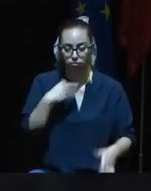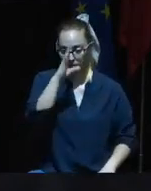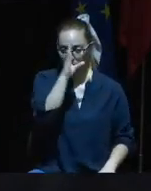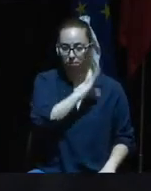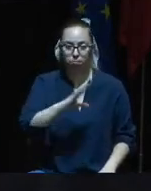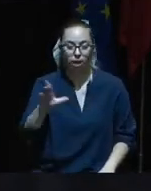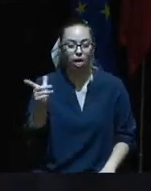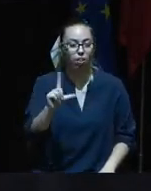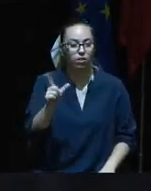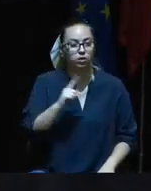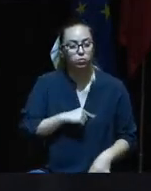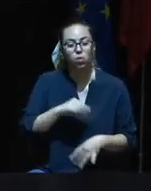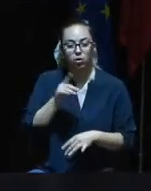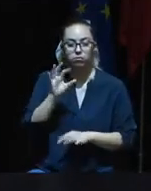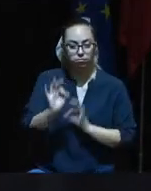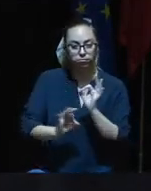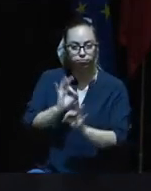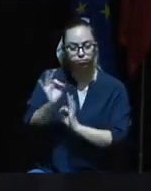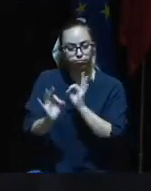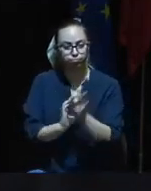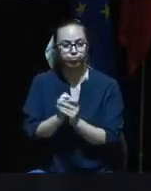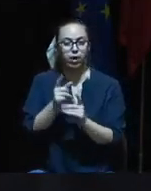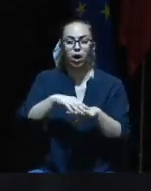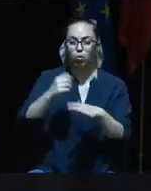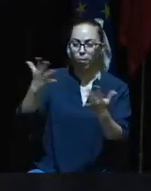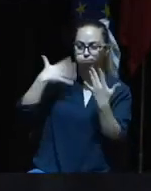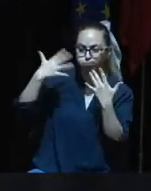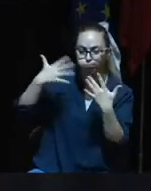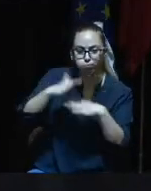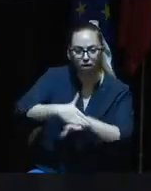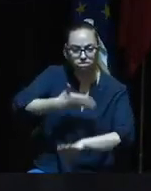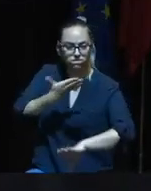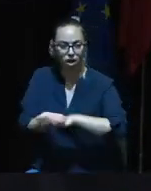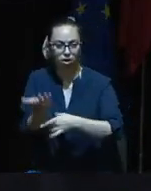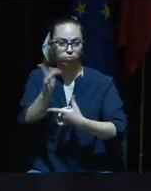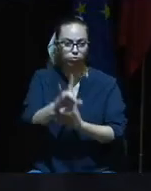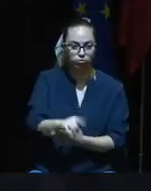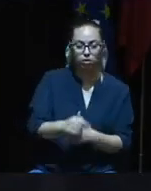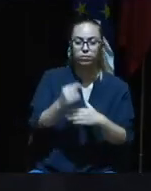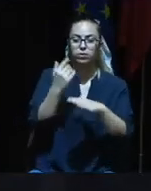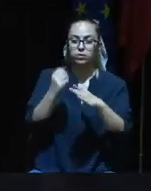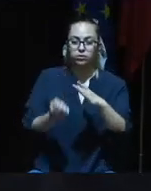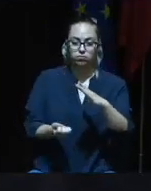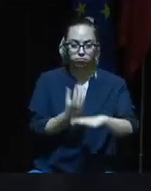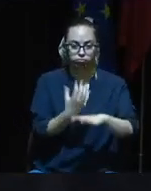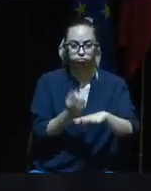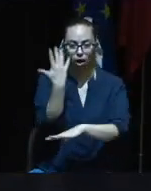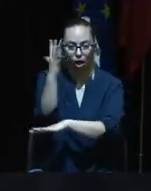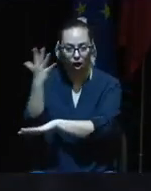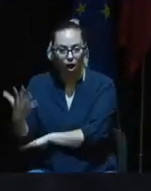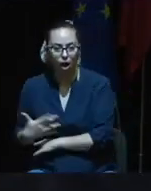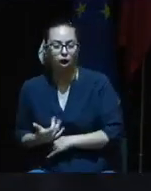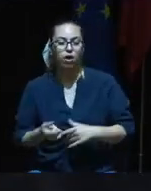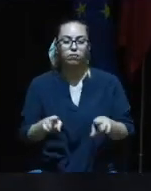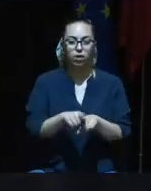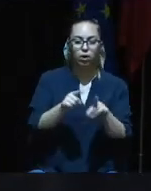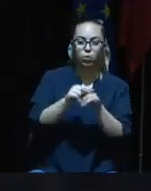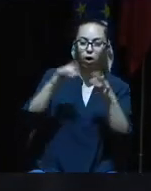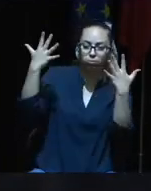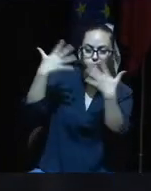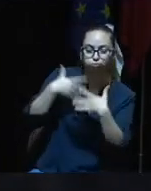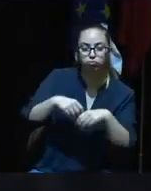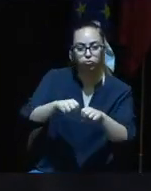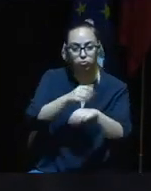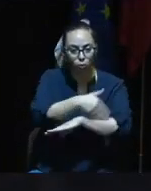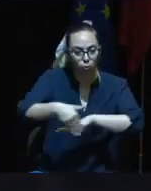que Lisboa está a preparar-se para intensificar as ondas de calor e das temperaturas extremas com medidas como a plantação de árvores sombreamento ruas investimento do conforto térmico